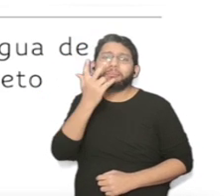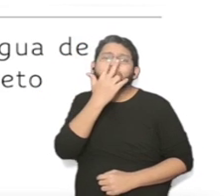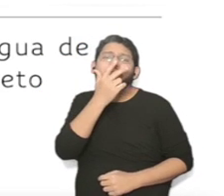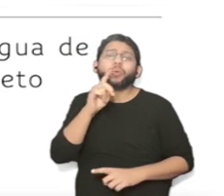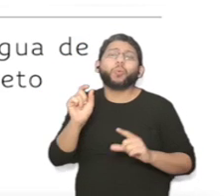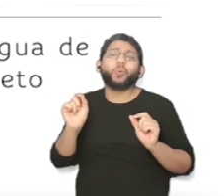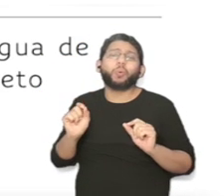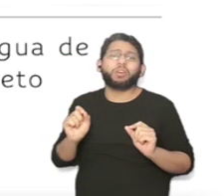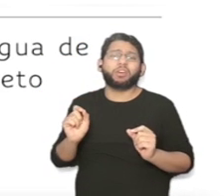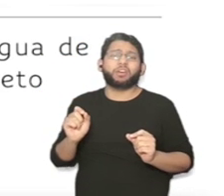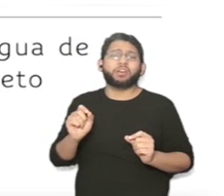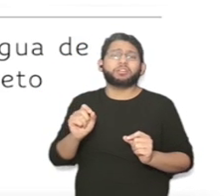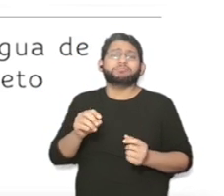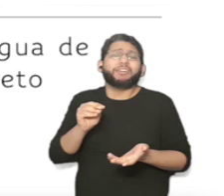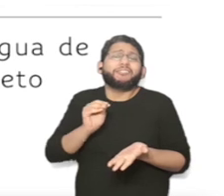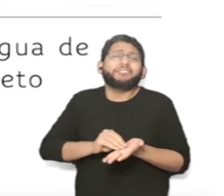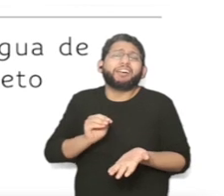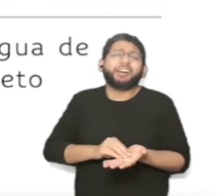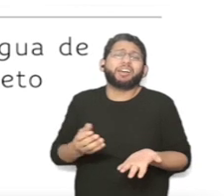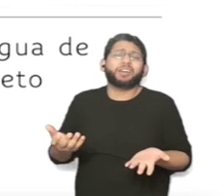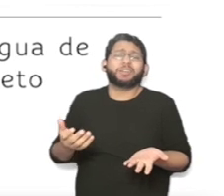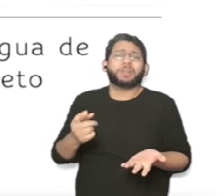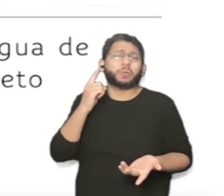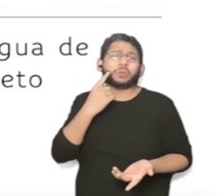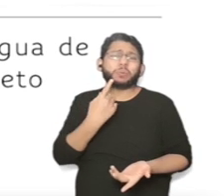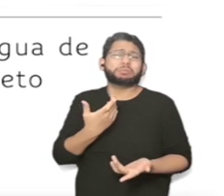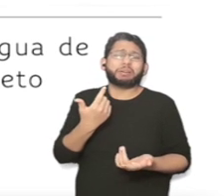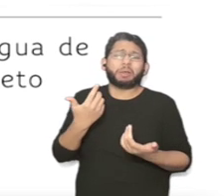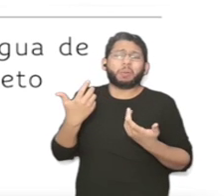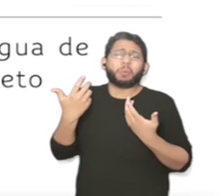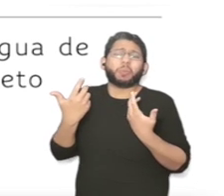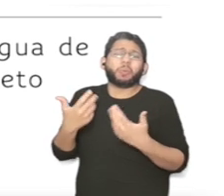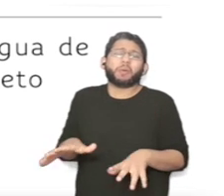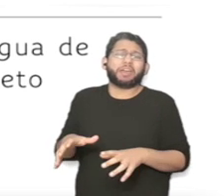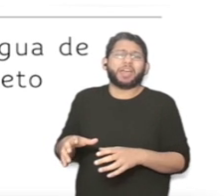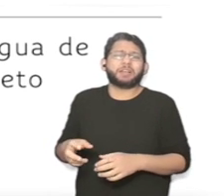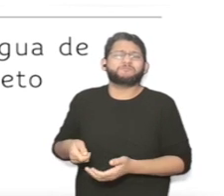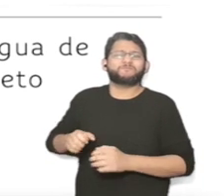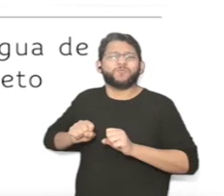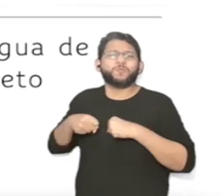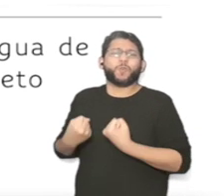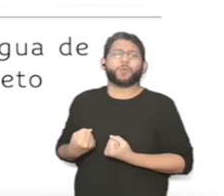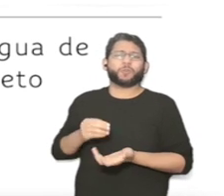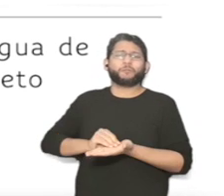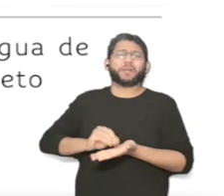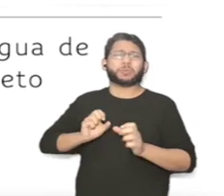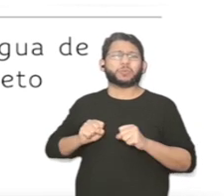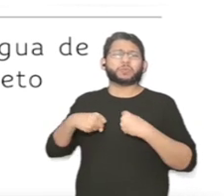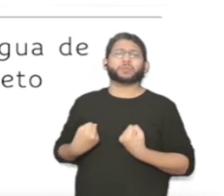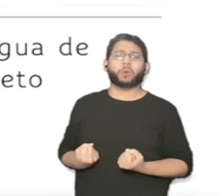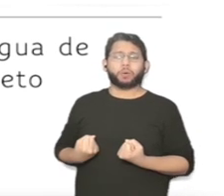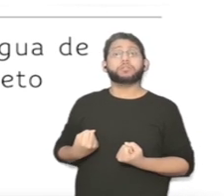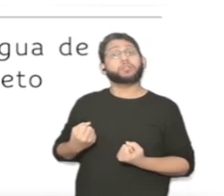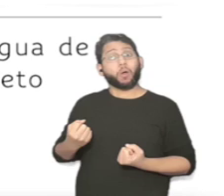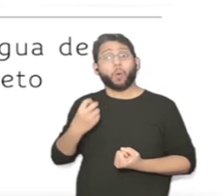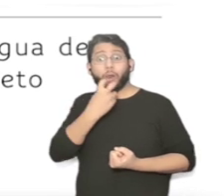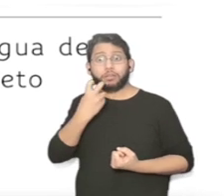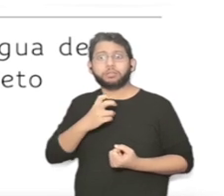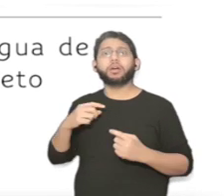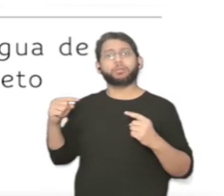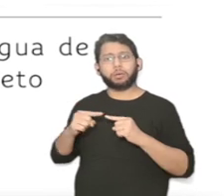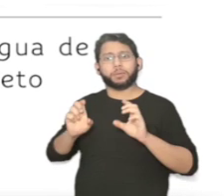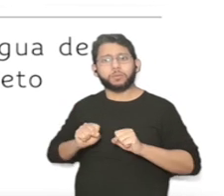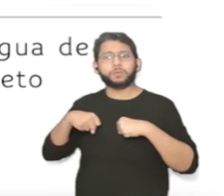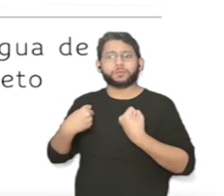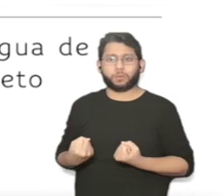se acomodar e não vai querer se comunicar pela língua oral, que ele precisa se esforçar para falar pela língua oral.